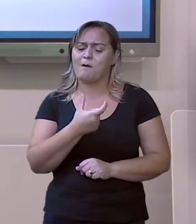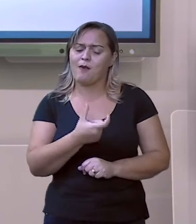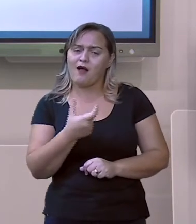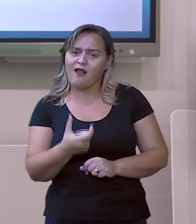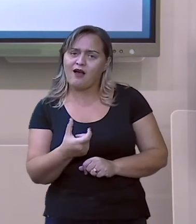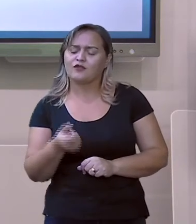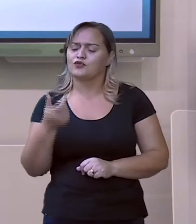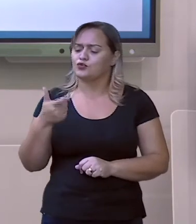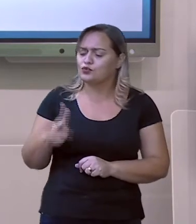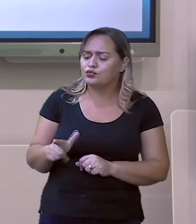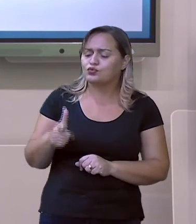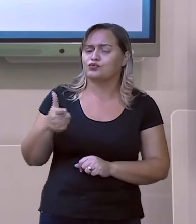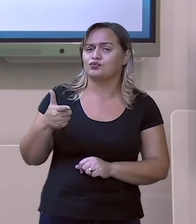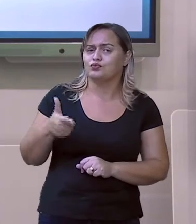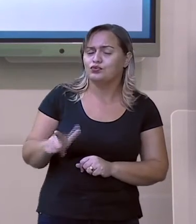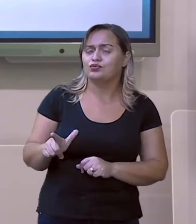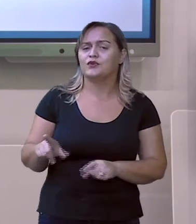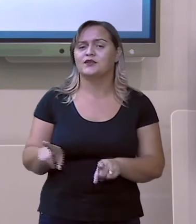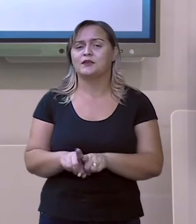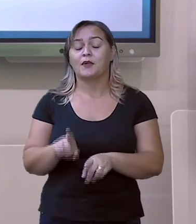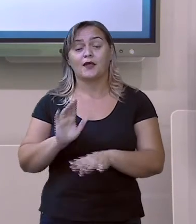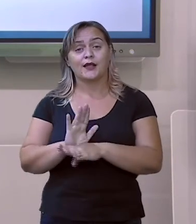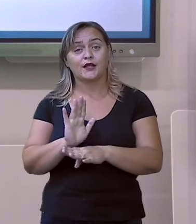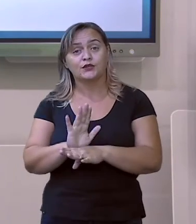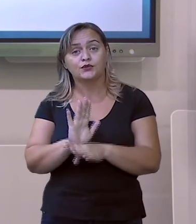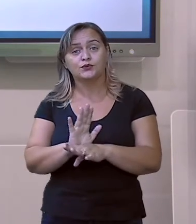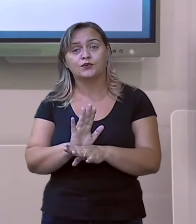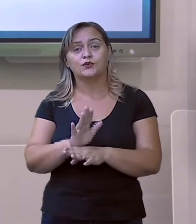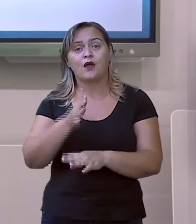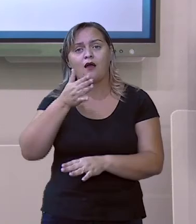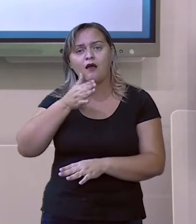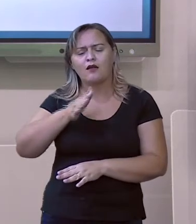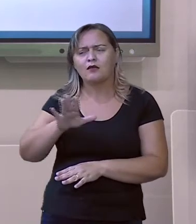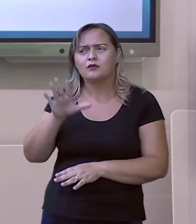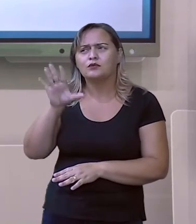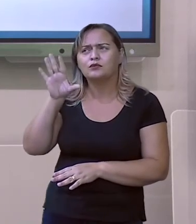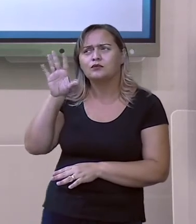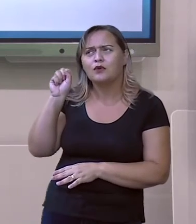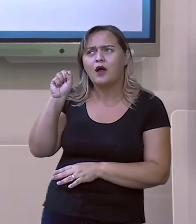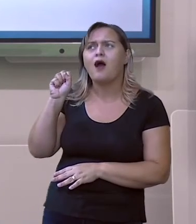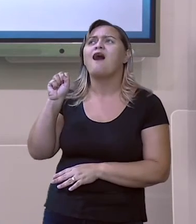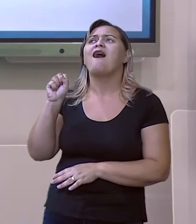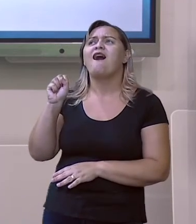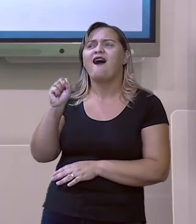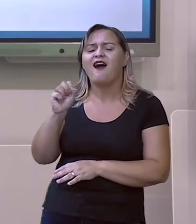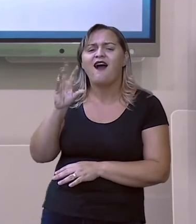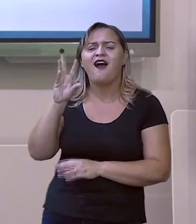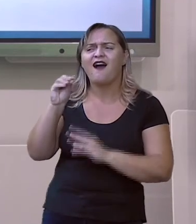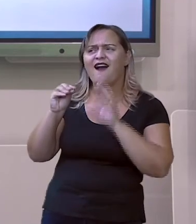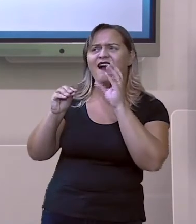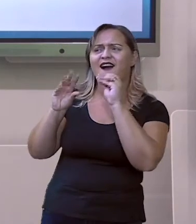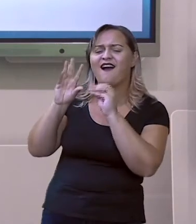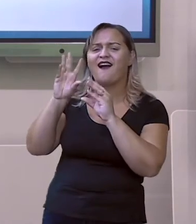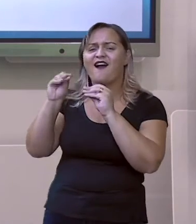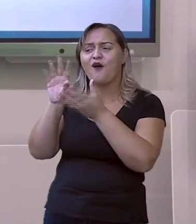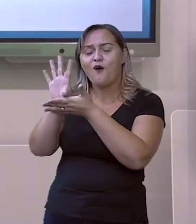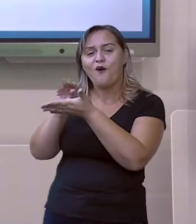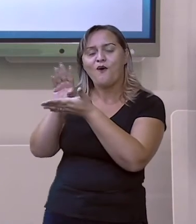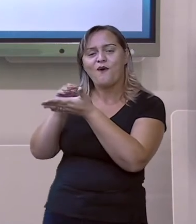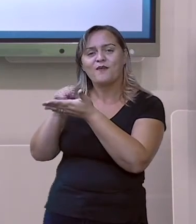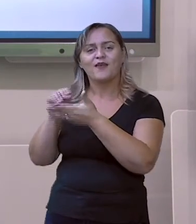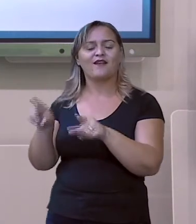repetitivas, que vai ajudar a formar o vocabulário da criança por causa dessa melodia gostosa e da repetição das